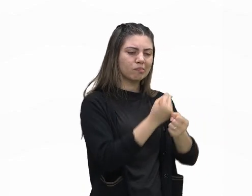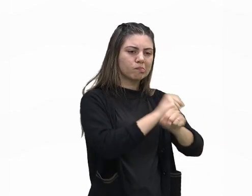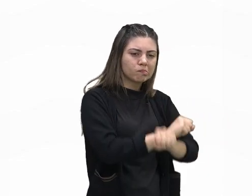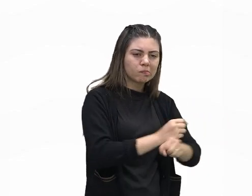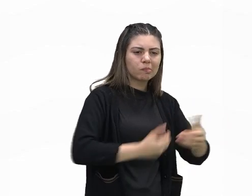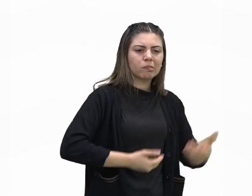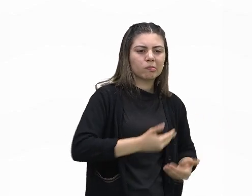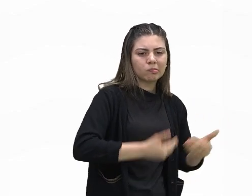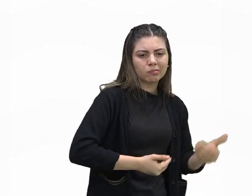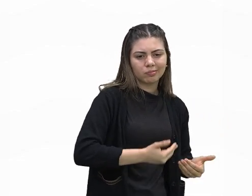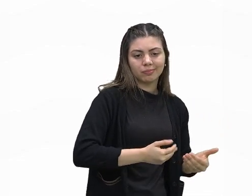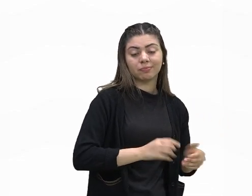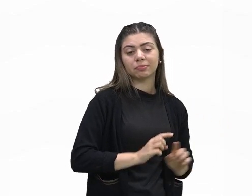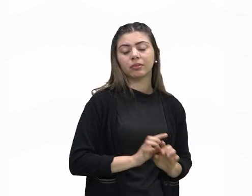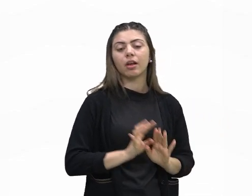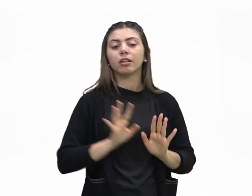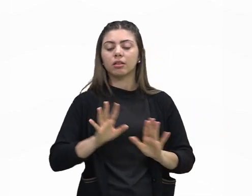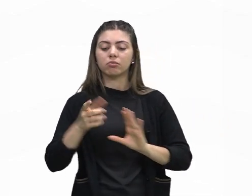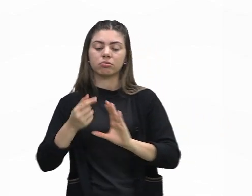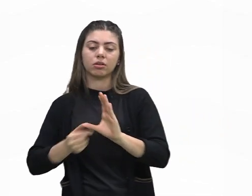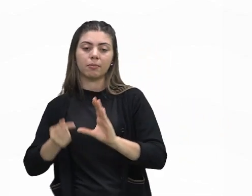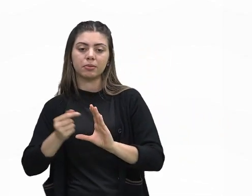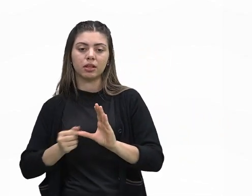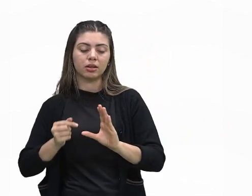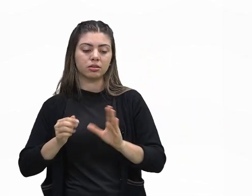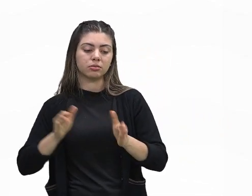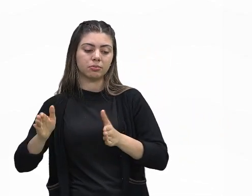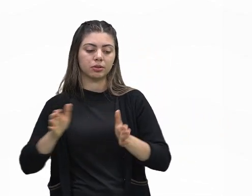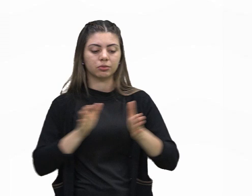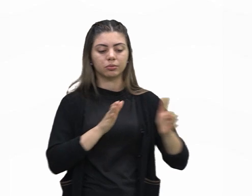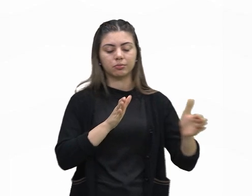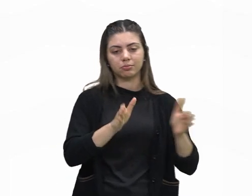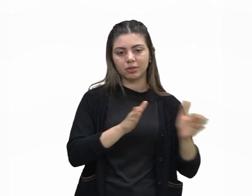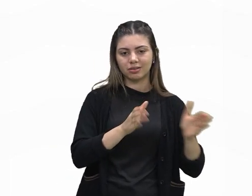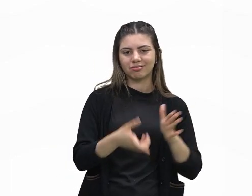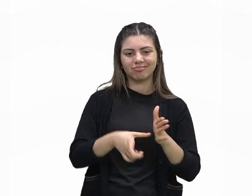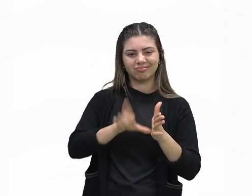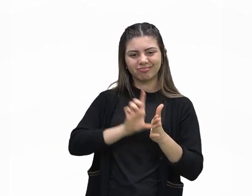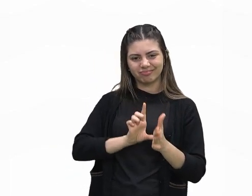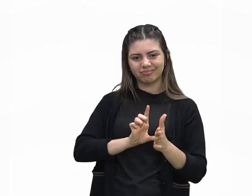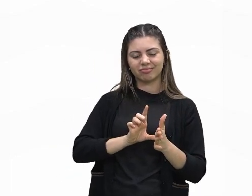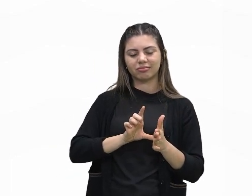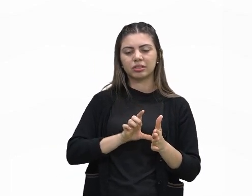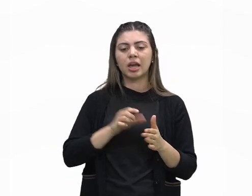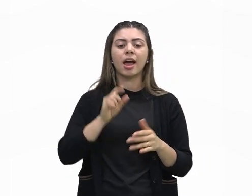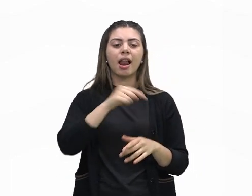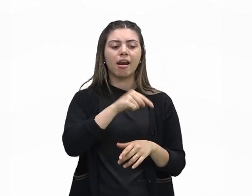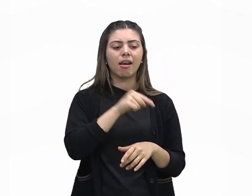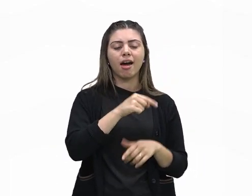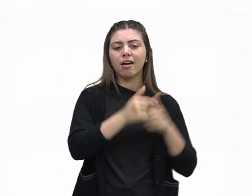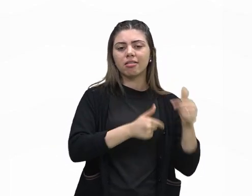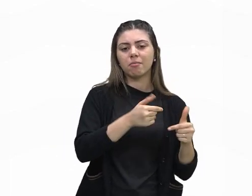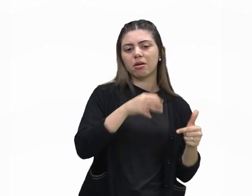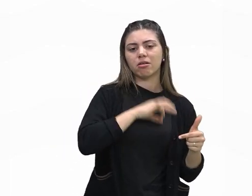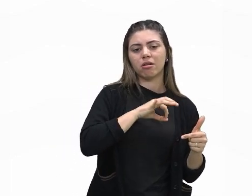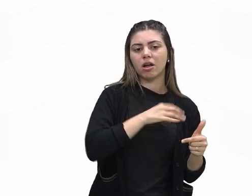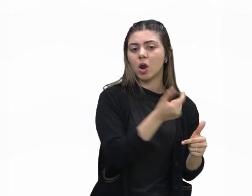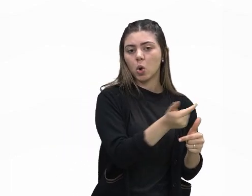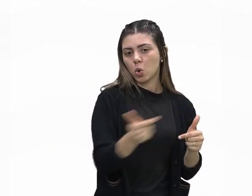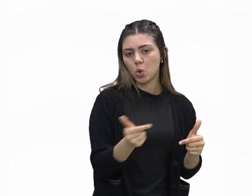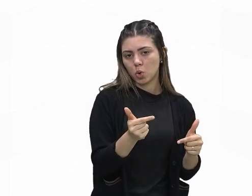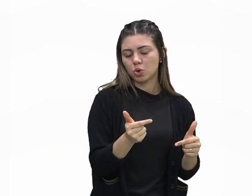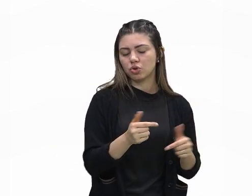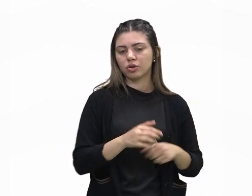era ainda um sistema capitalista no sentido, né, de ter ali o trabalho assalariado, né,